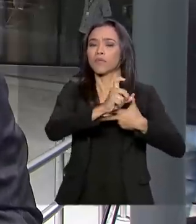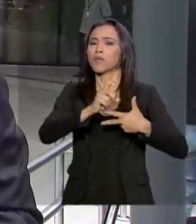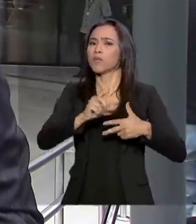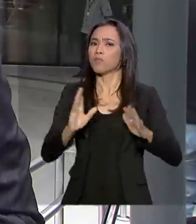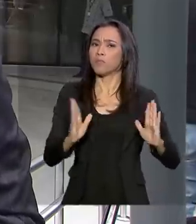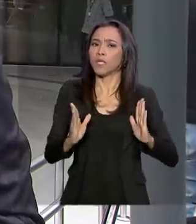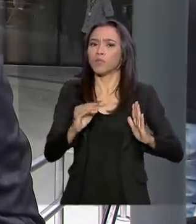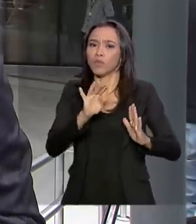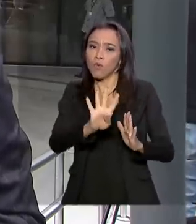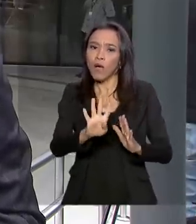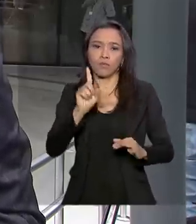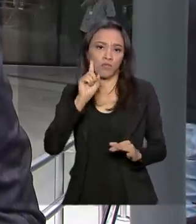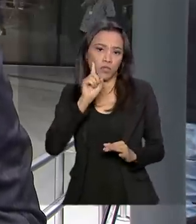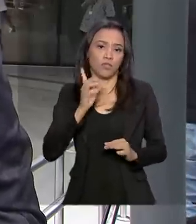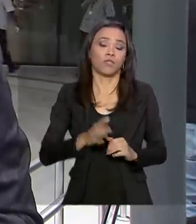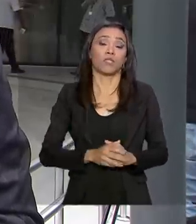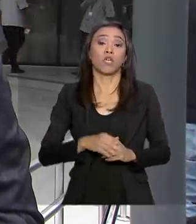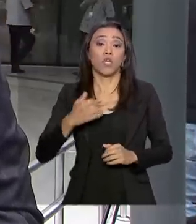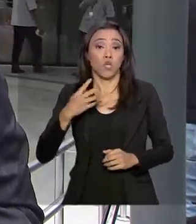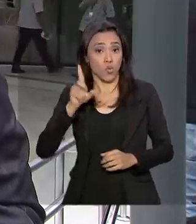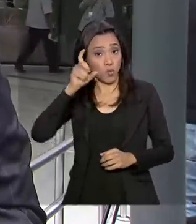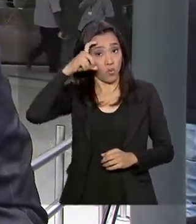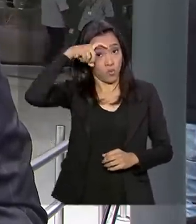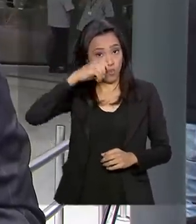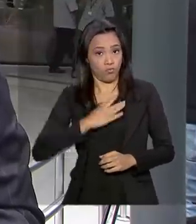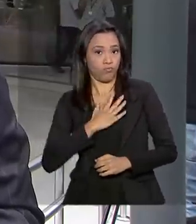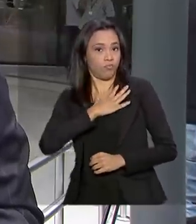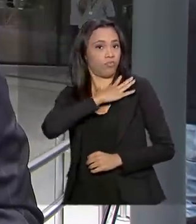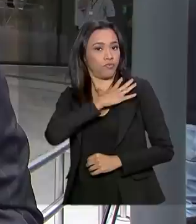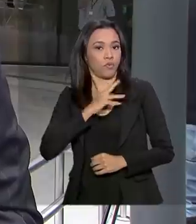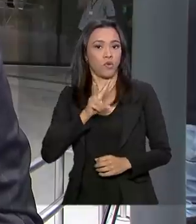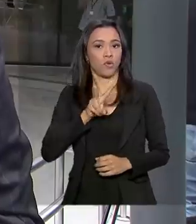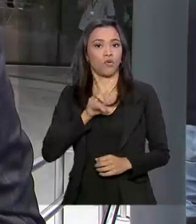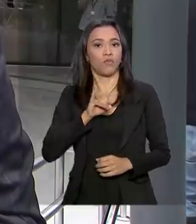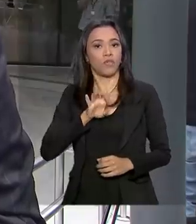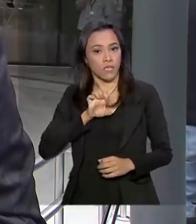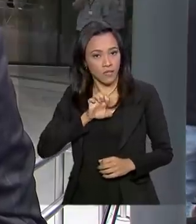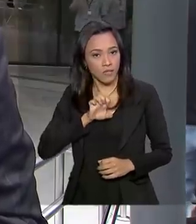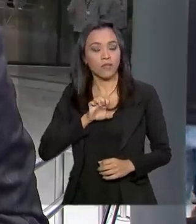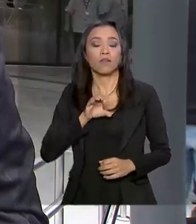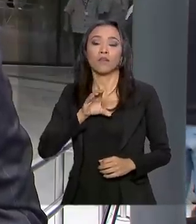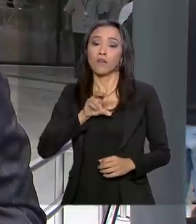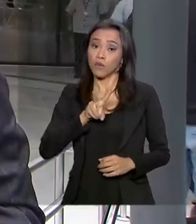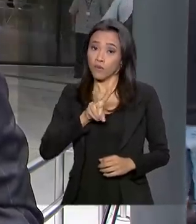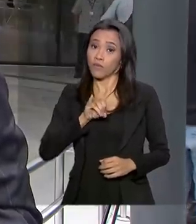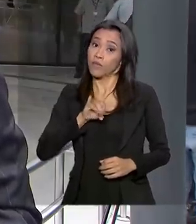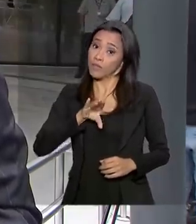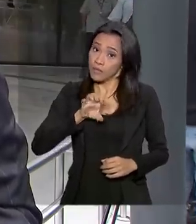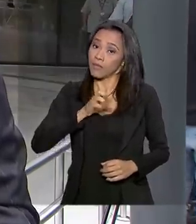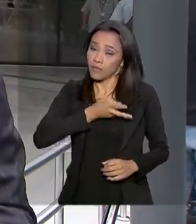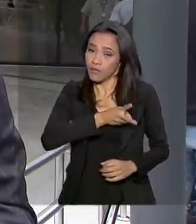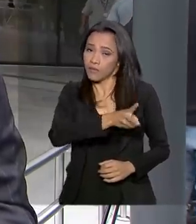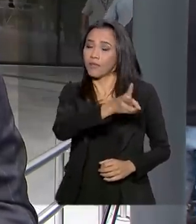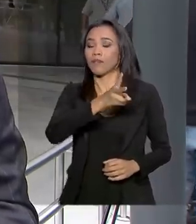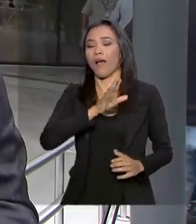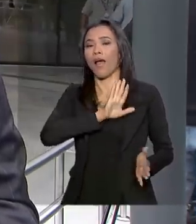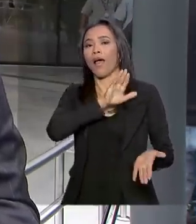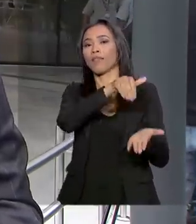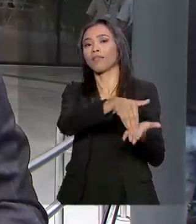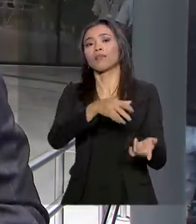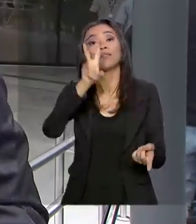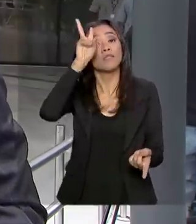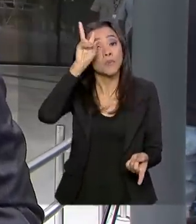O vice-presidente general Hamilton Mourão segue, portanto, no exercício interino da Presidência da República até a